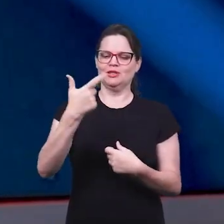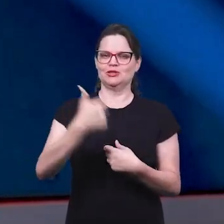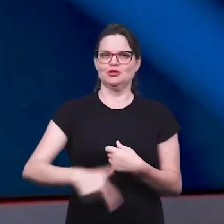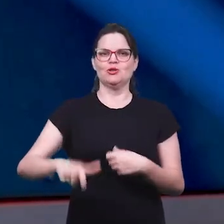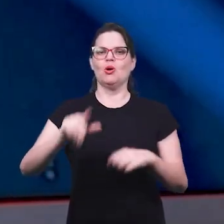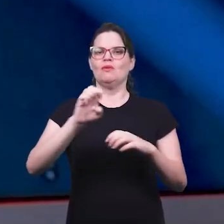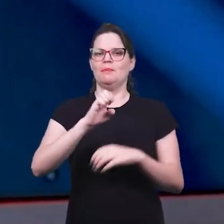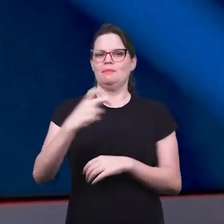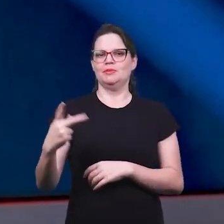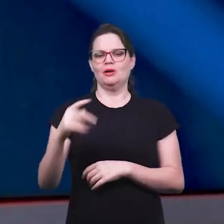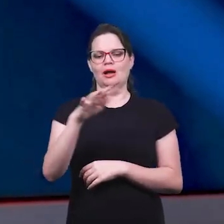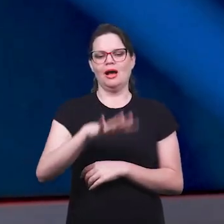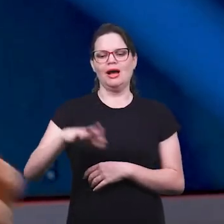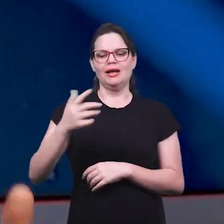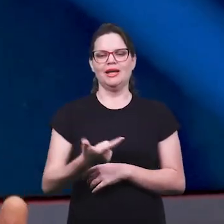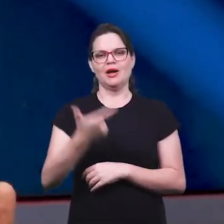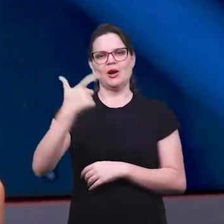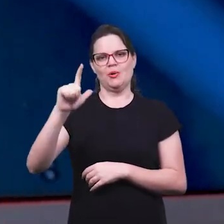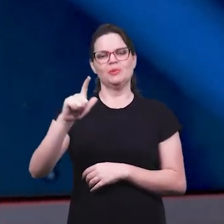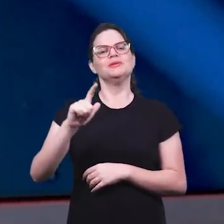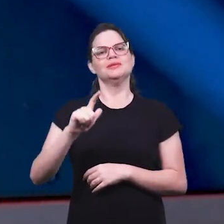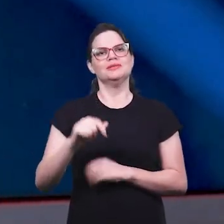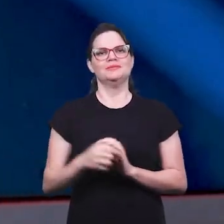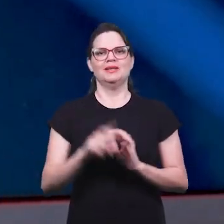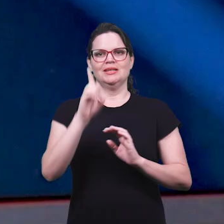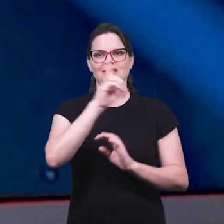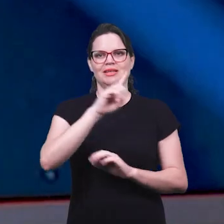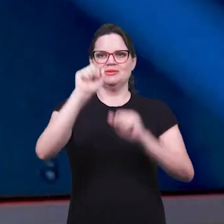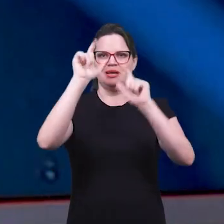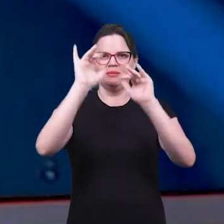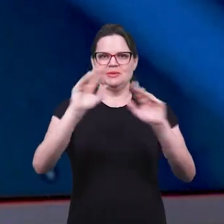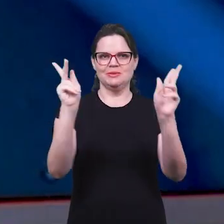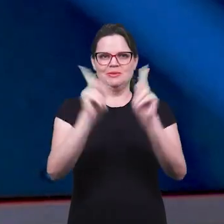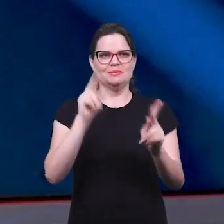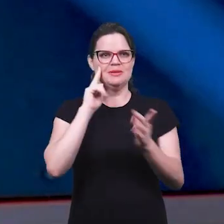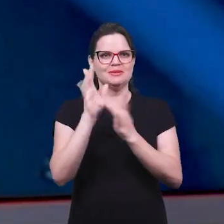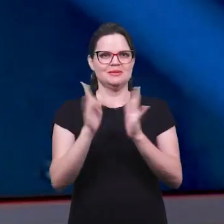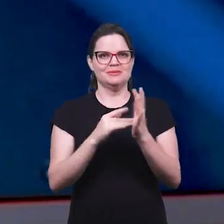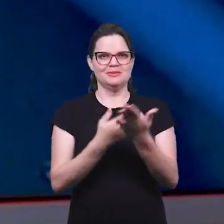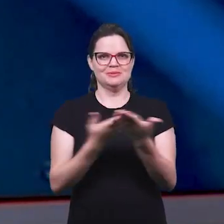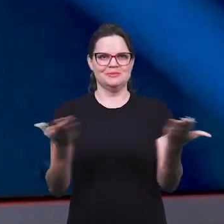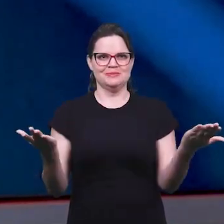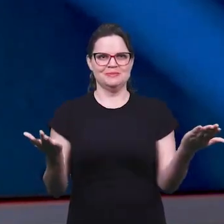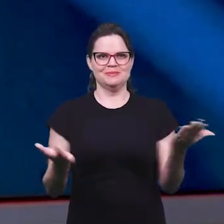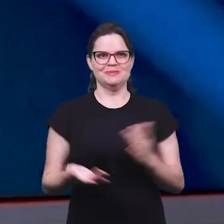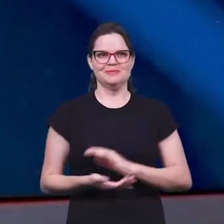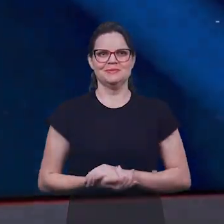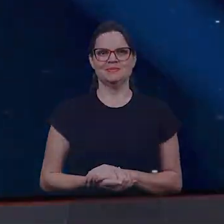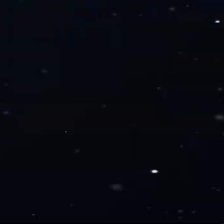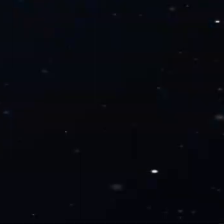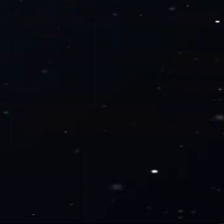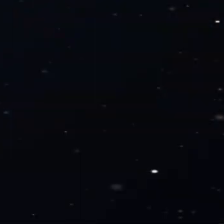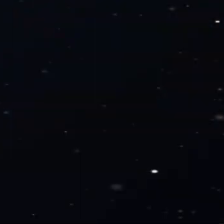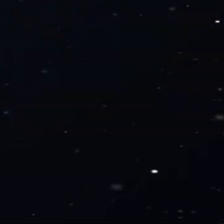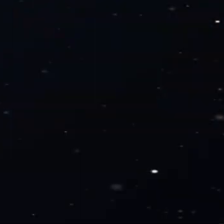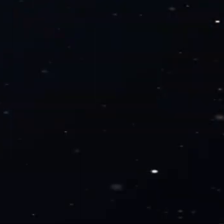com mais uma edição tratando de mais uma área onde a obra tem crescido bastante. Deus abençoe. A paz do Senhor.